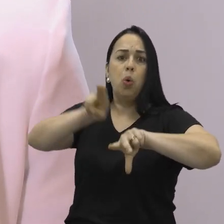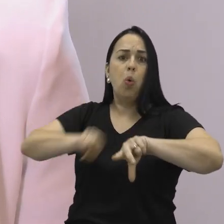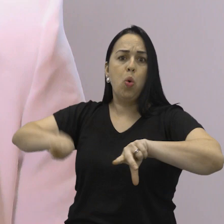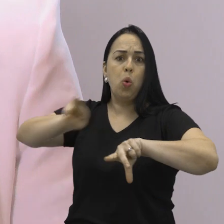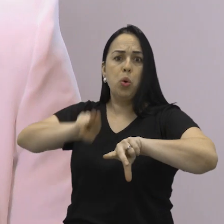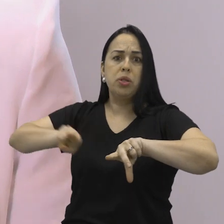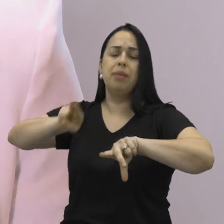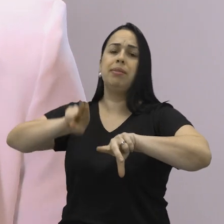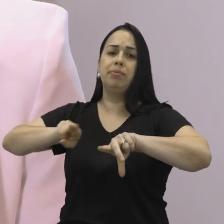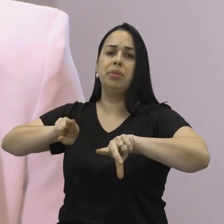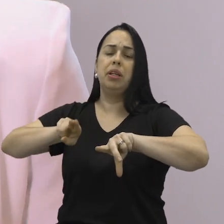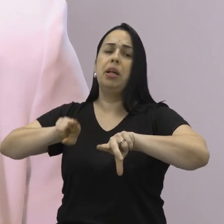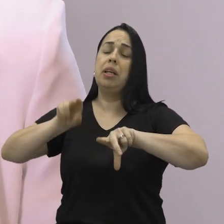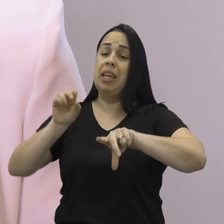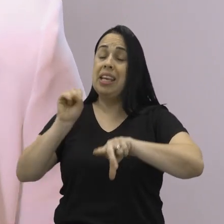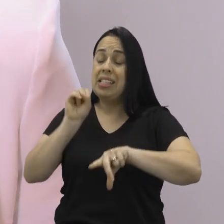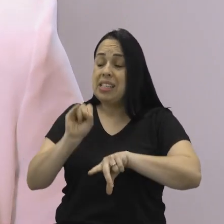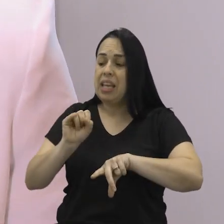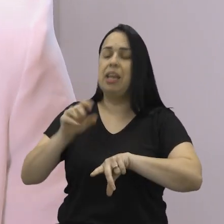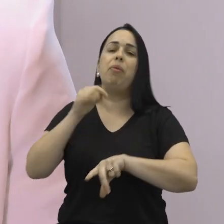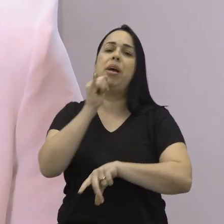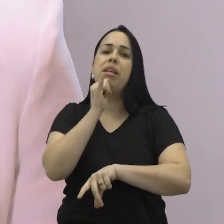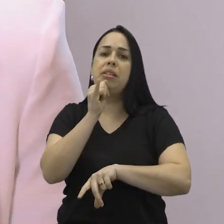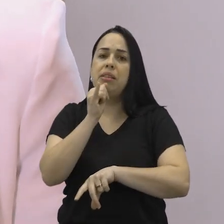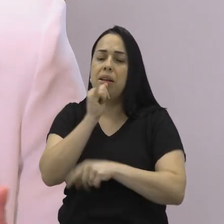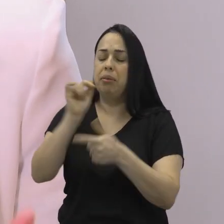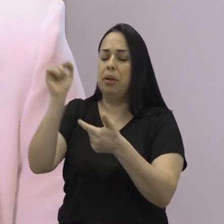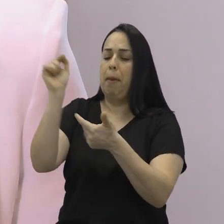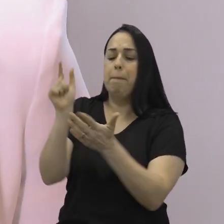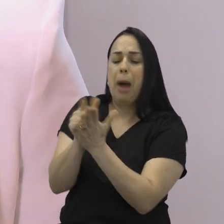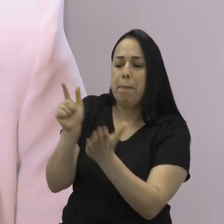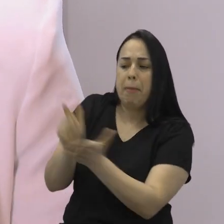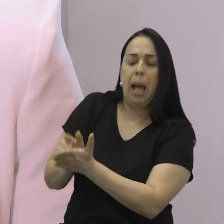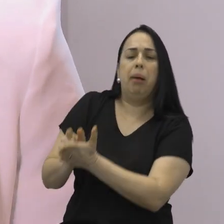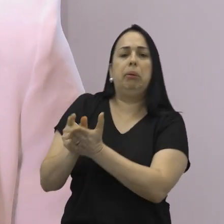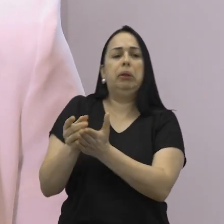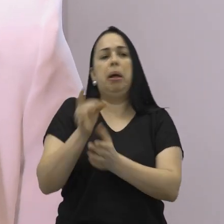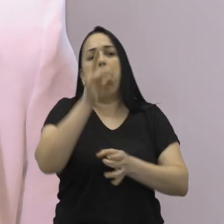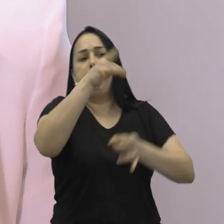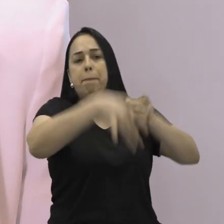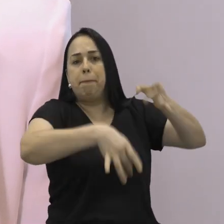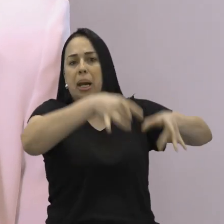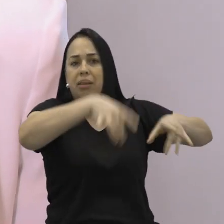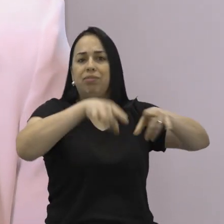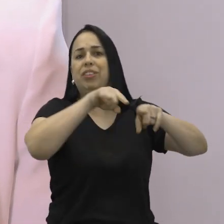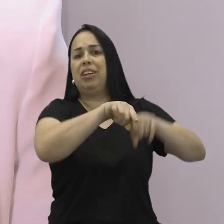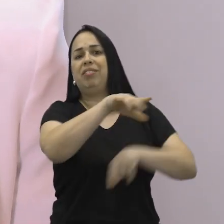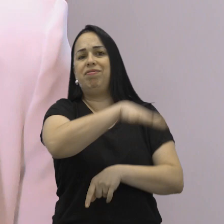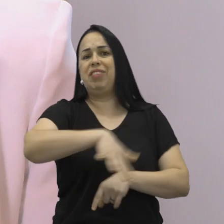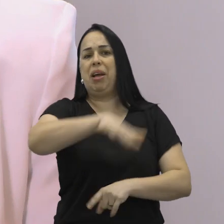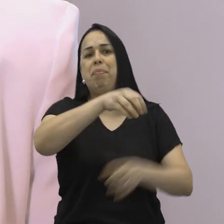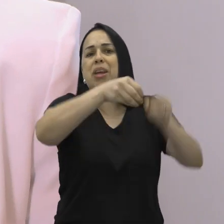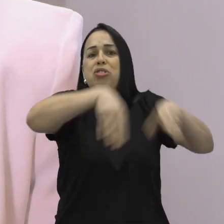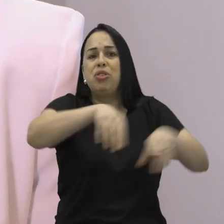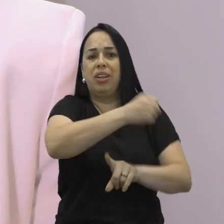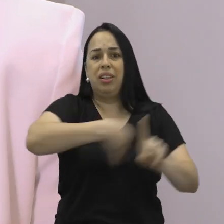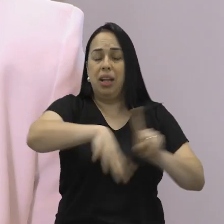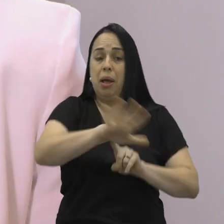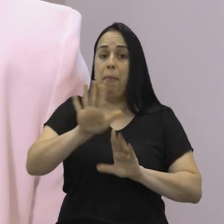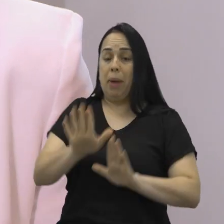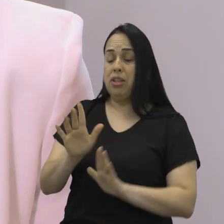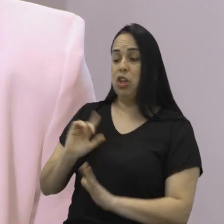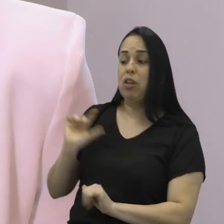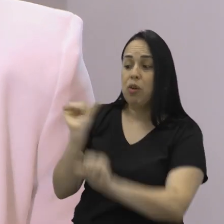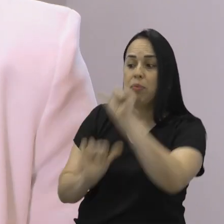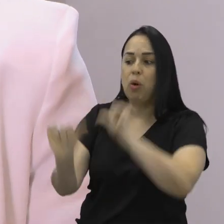coisa que no meio ambiente pode impactar então chumbo muito papel então tudo que a gente pode adquirir de equipamentos que a gente